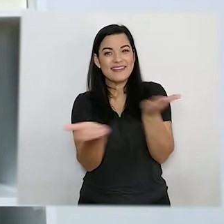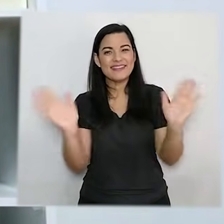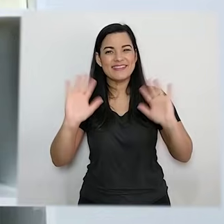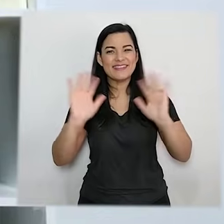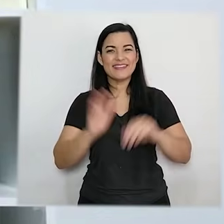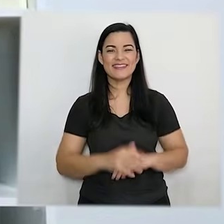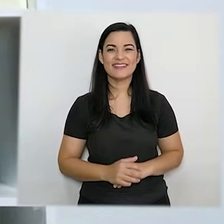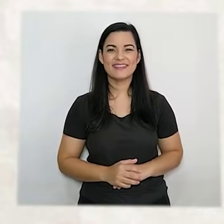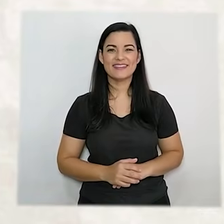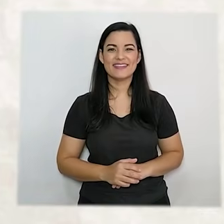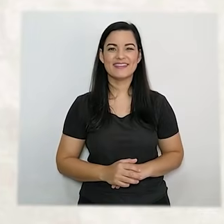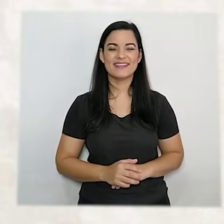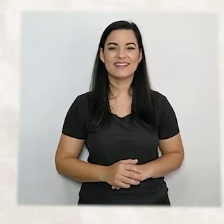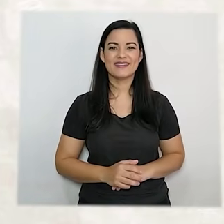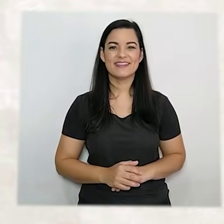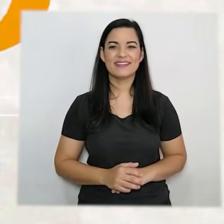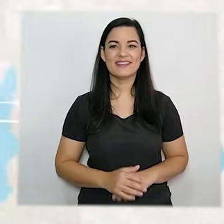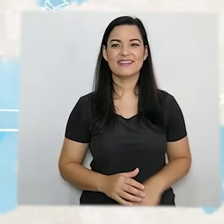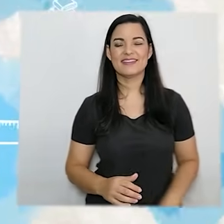até lá!